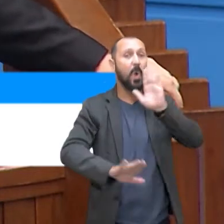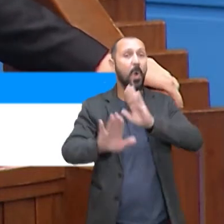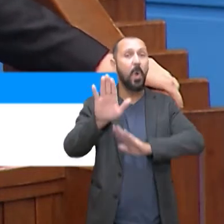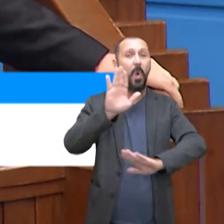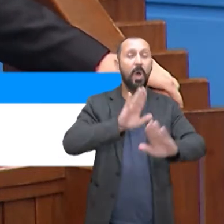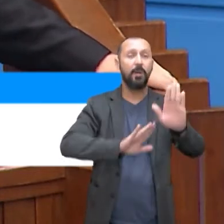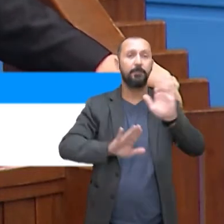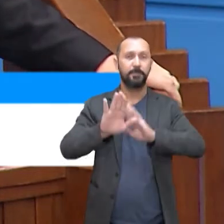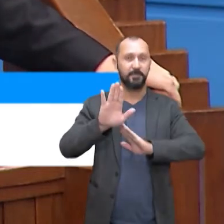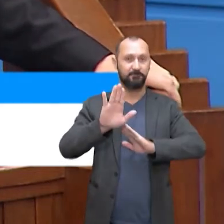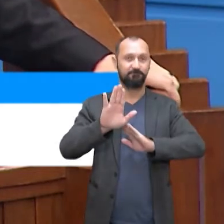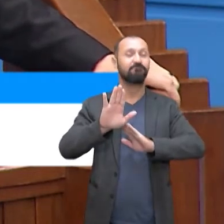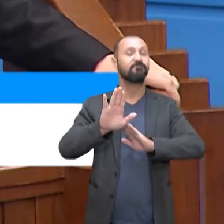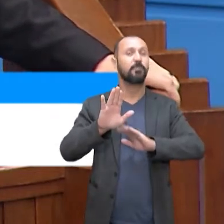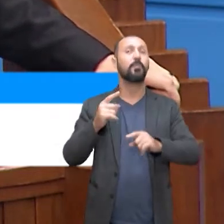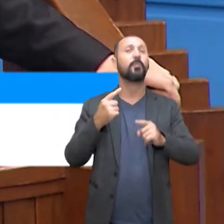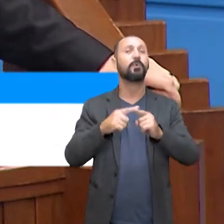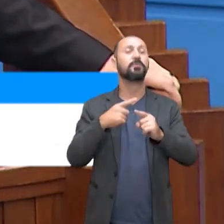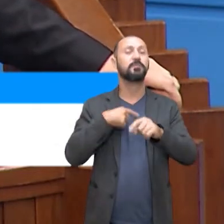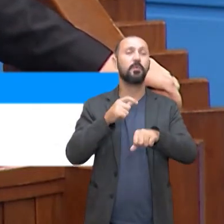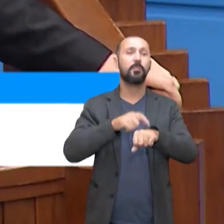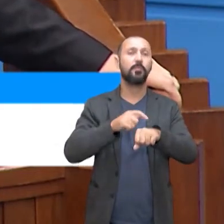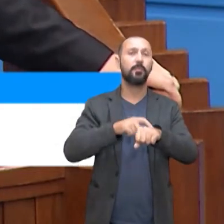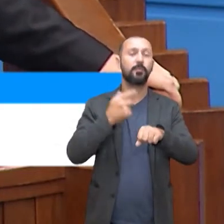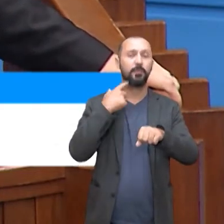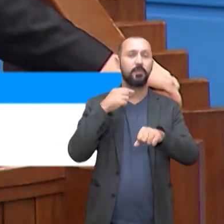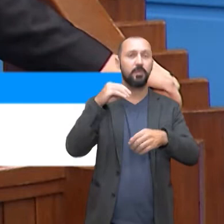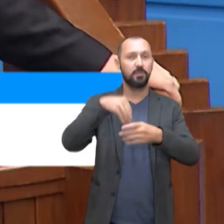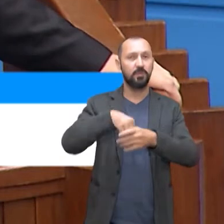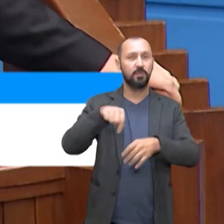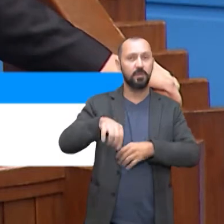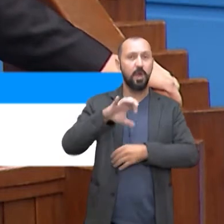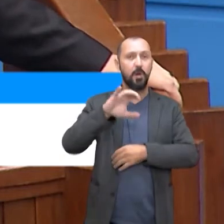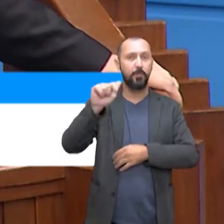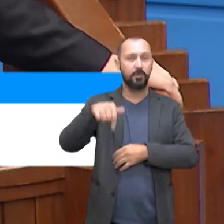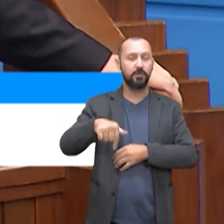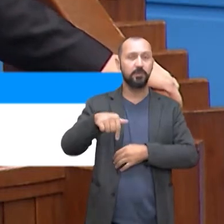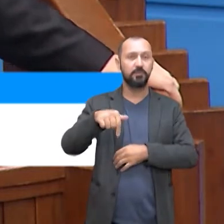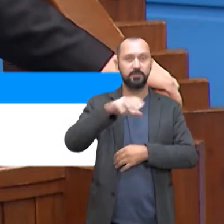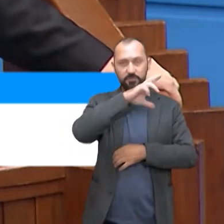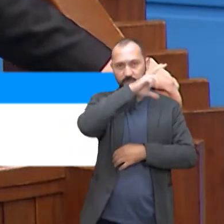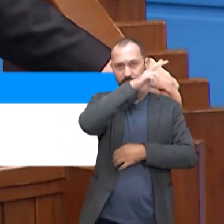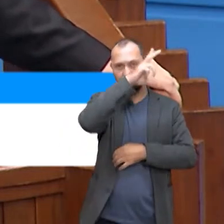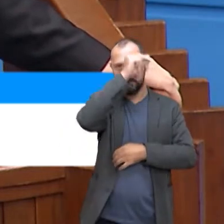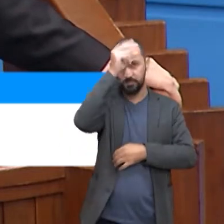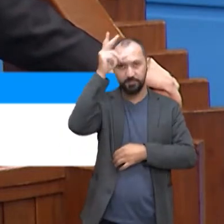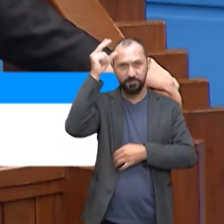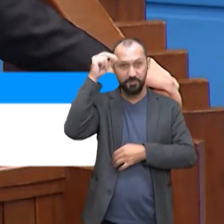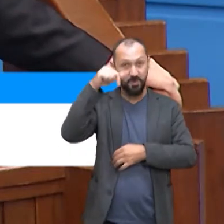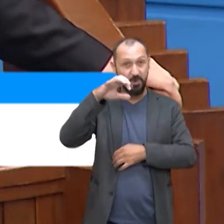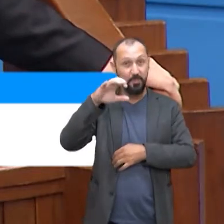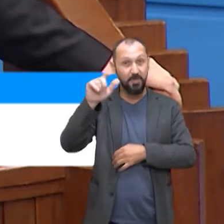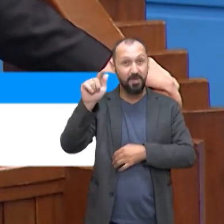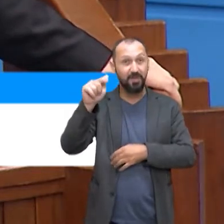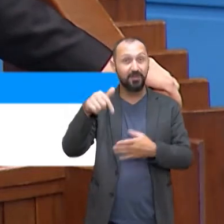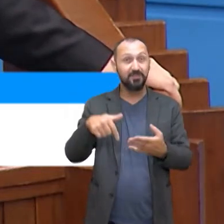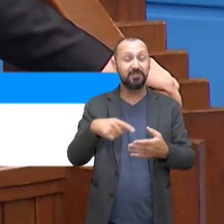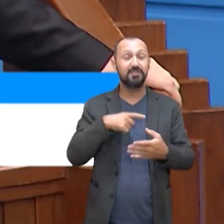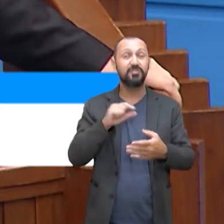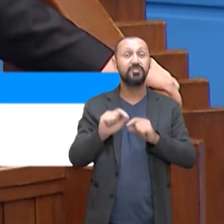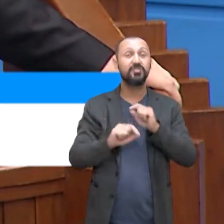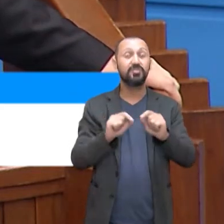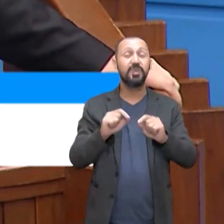porque nós já temos aqui um precedente na Prefeitura Municipal de Campo Grande, onde nós